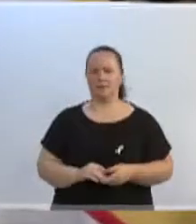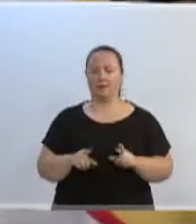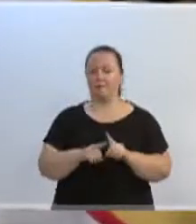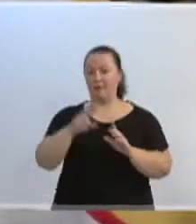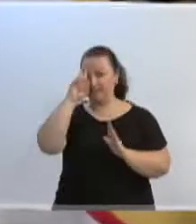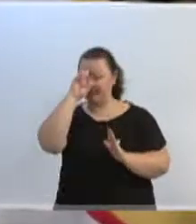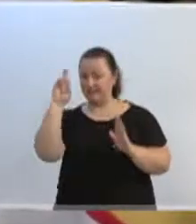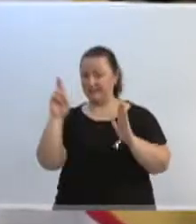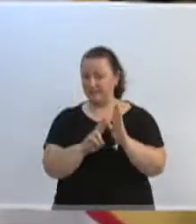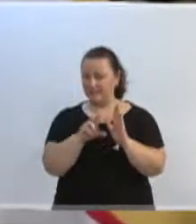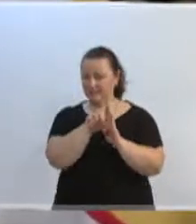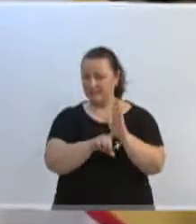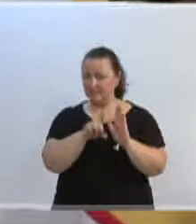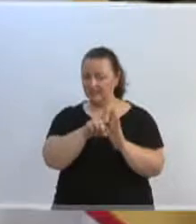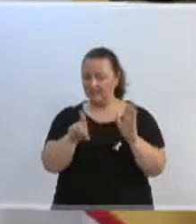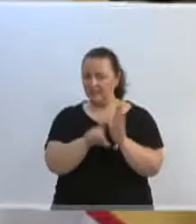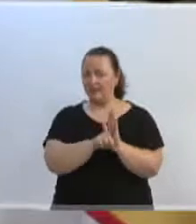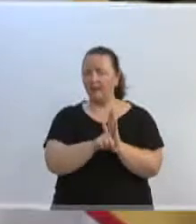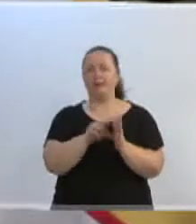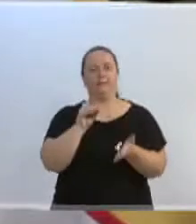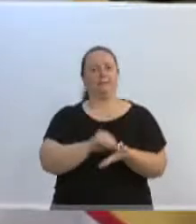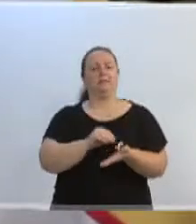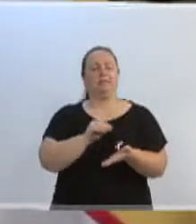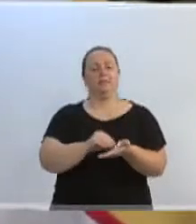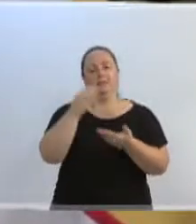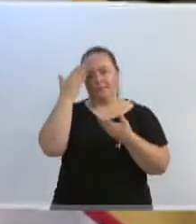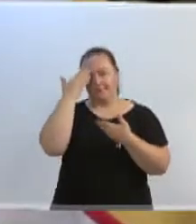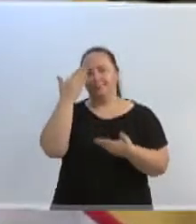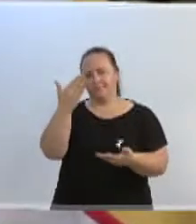e às leis está faltando, e está faltando muito. Obrigado.